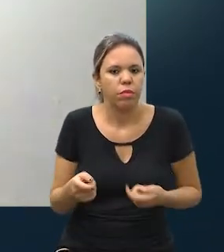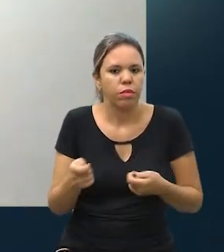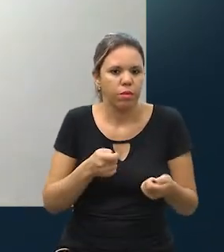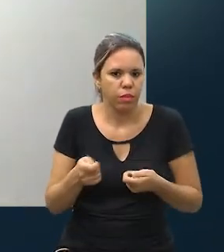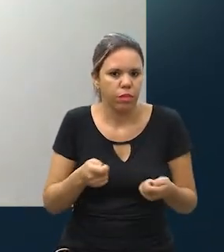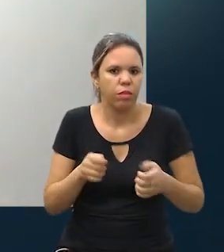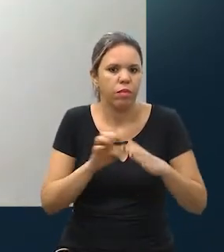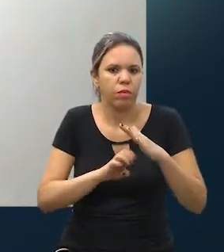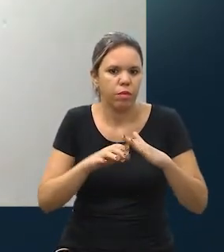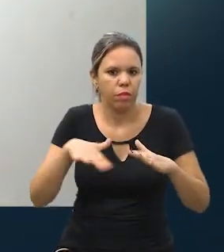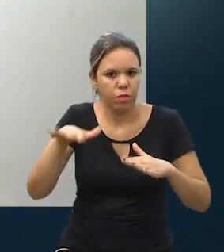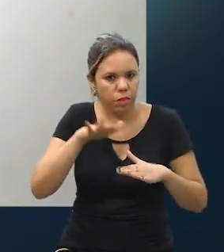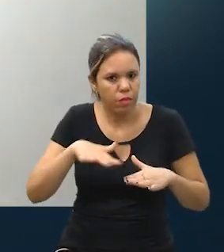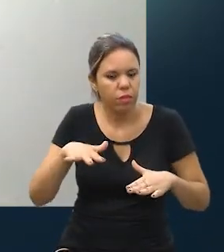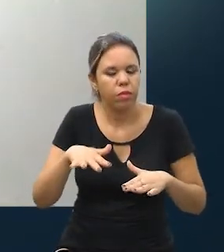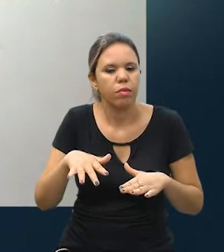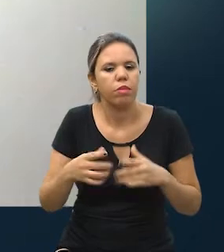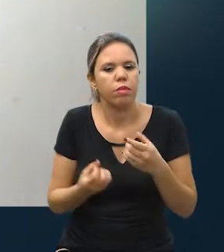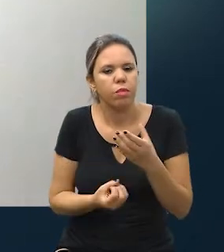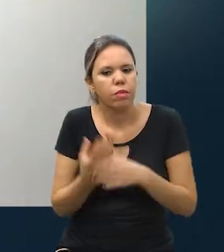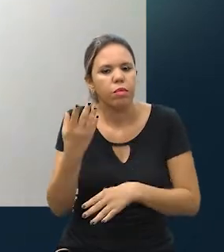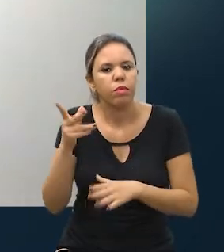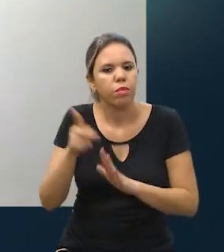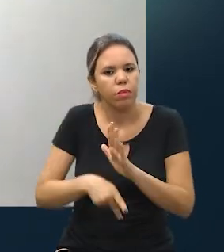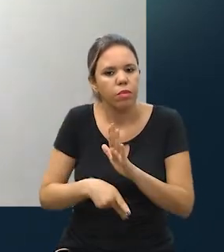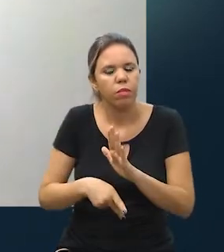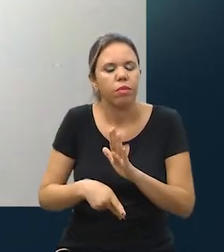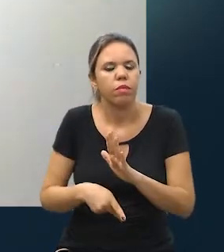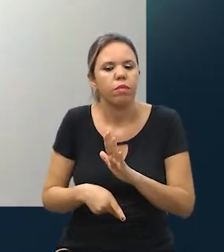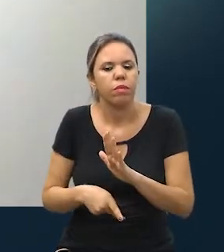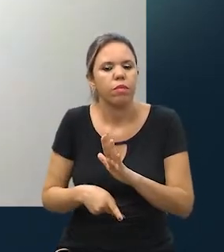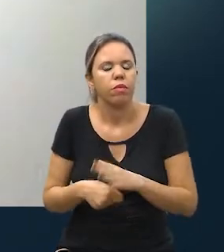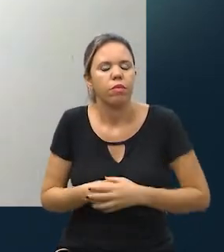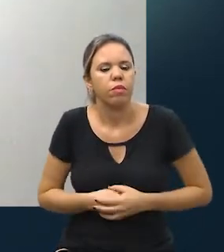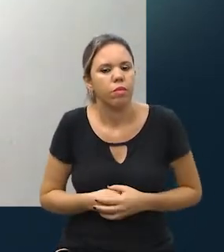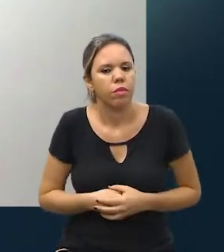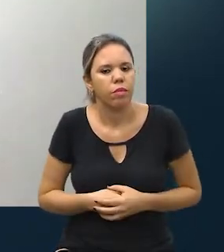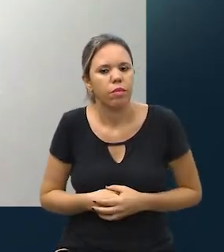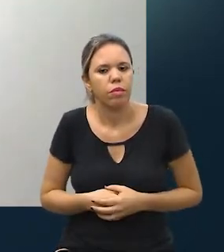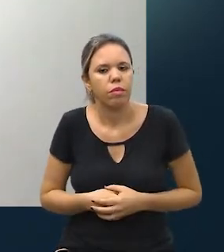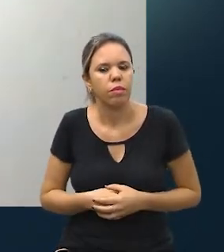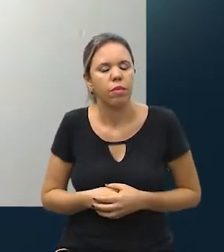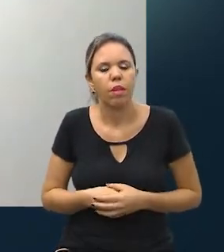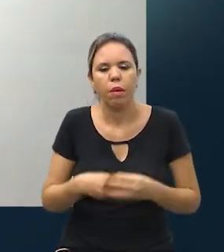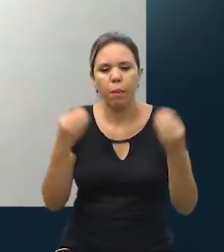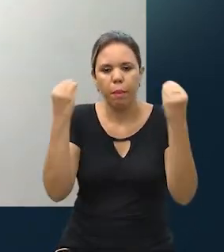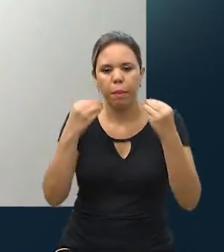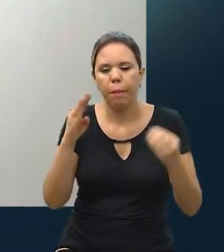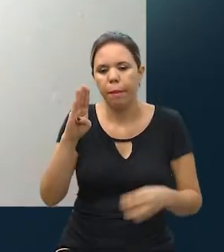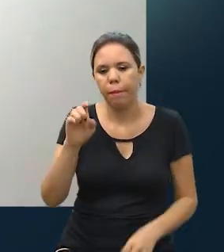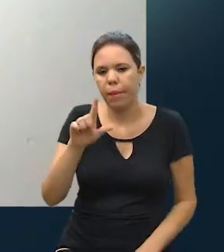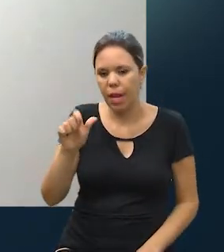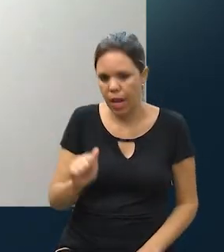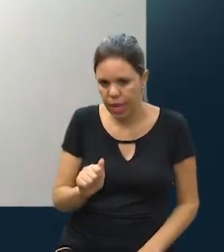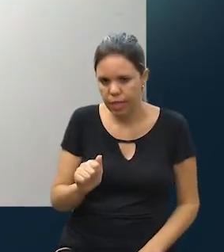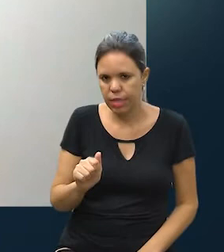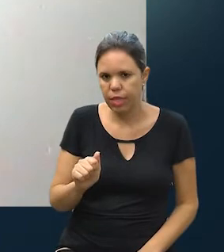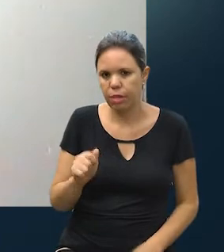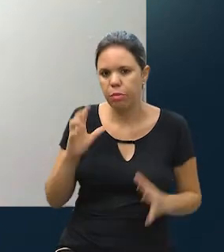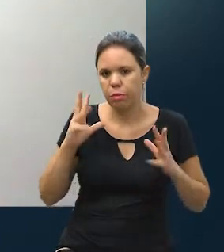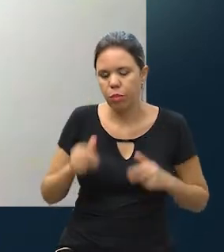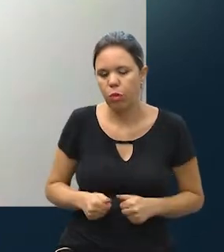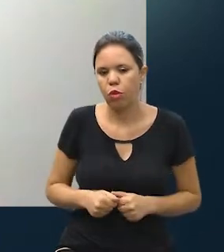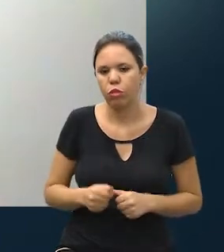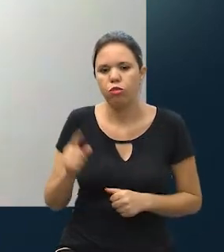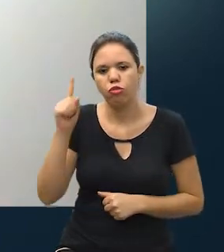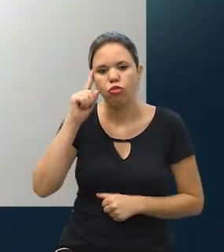com empresas e também inventamos projetos. E a gente inventou um projeto chamado Beleza Pura, que é um evento no Dia Internacional da